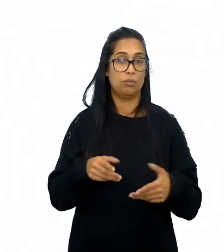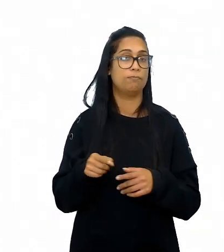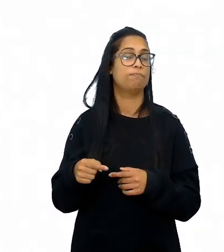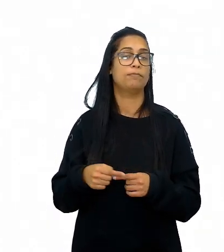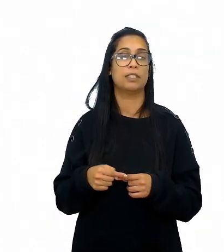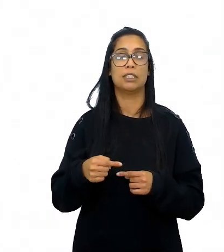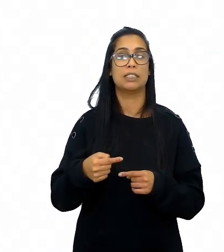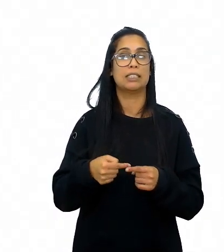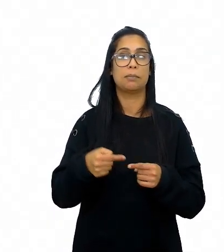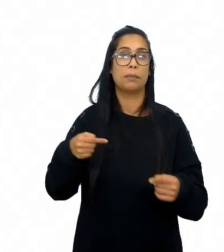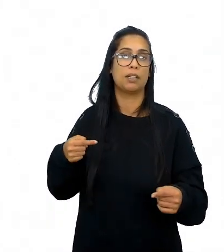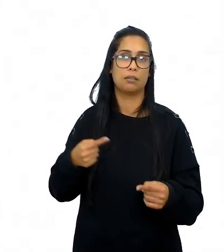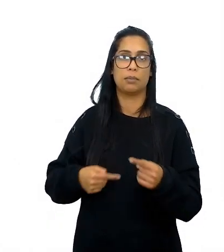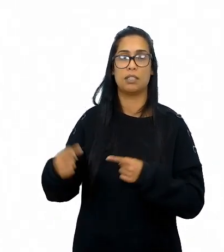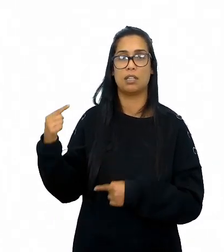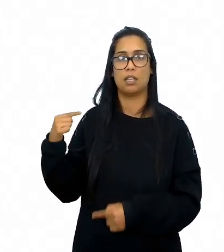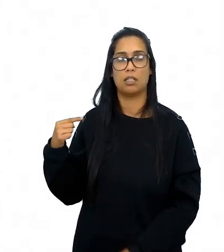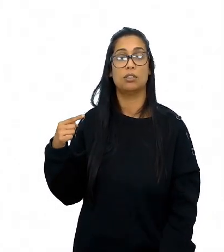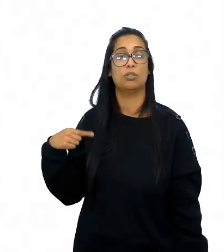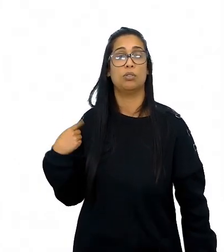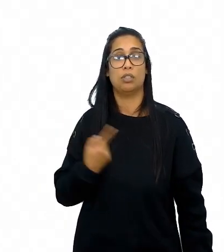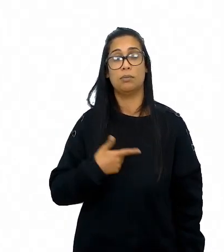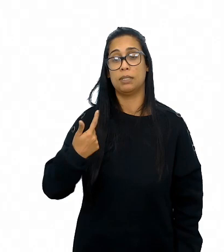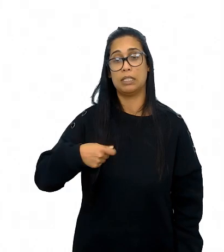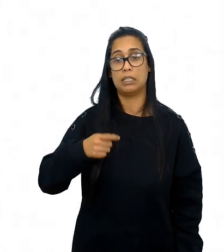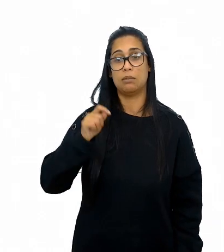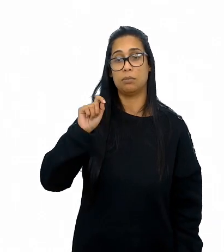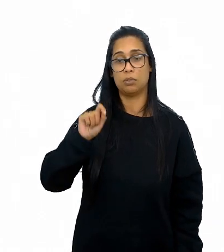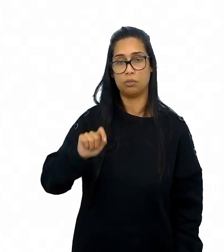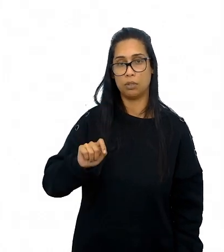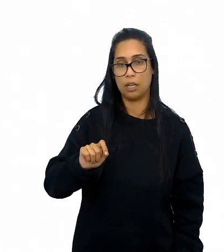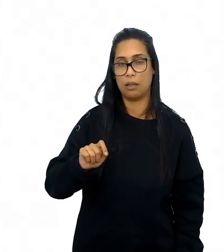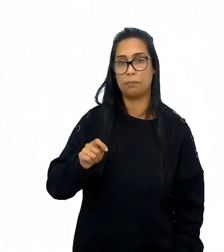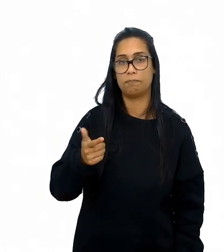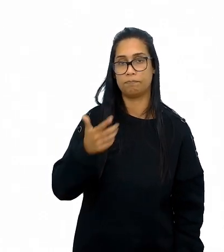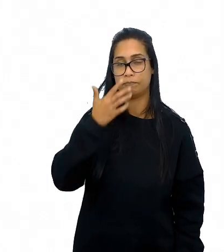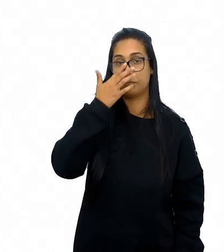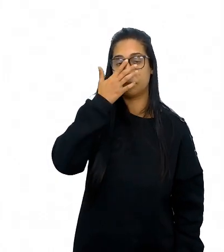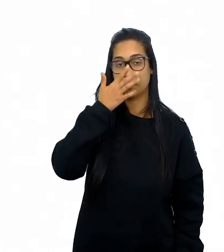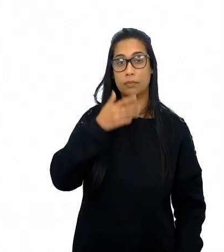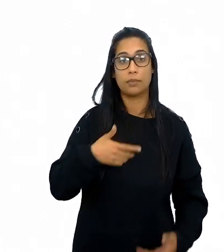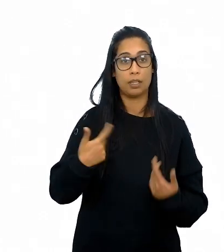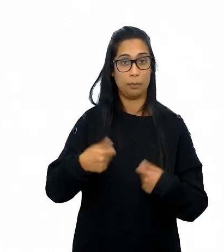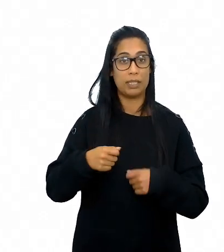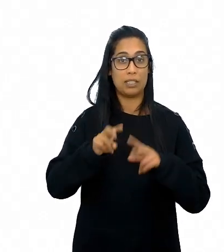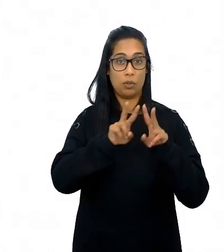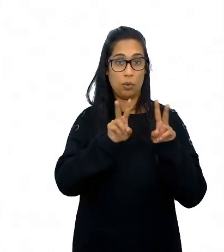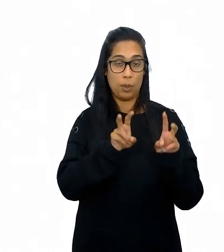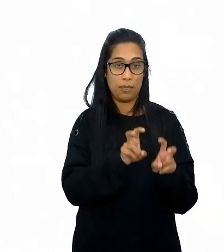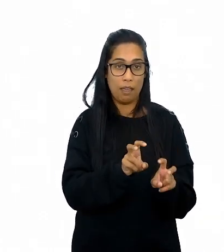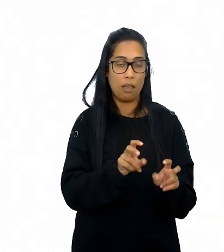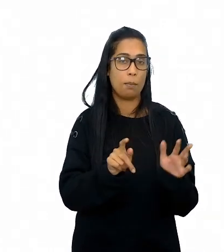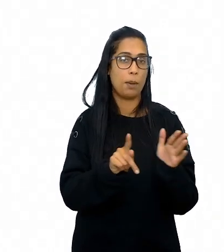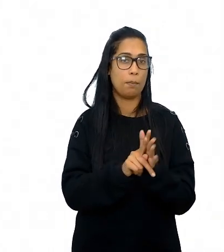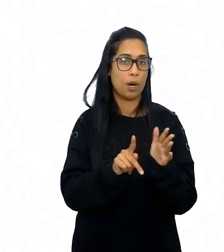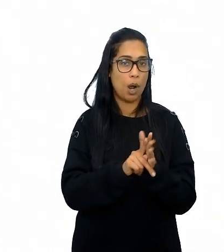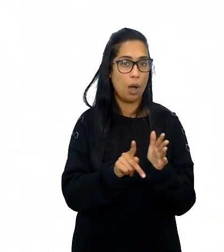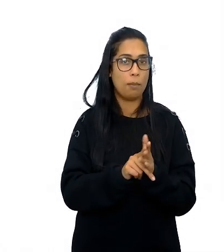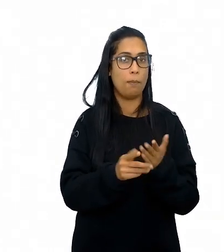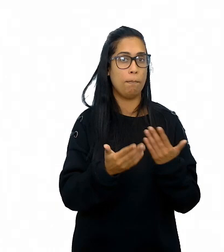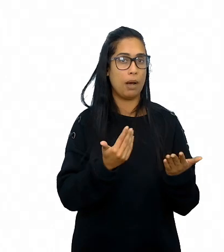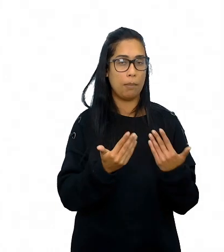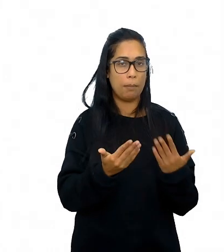tem que a interdisciplinaridade, ela funciona muito bem quando a gente quer trabalhar com temas transversais, quando a gente